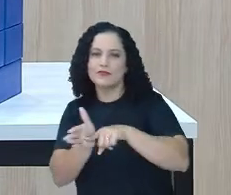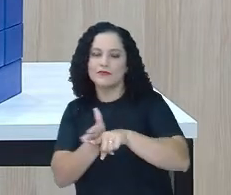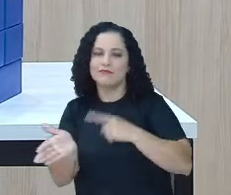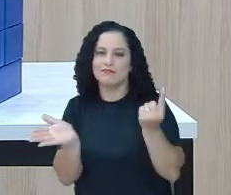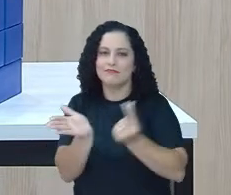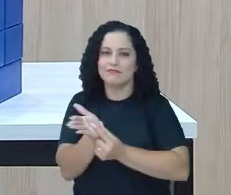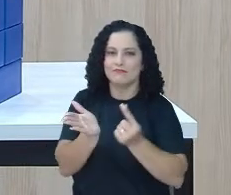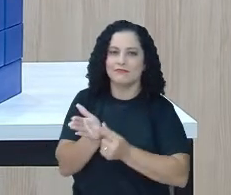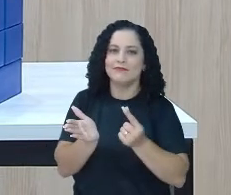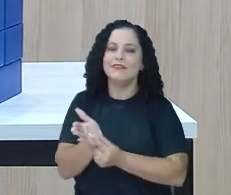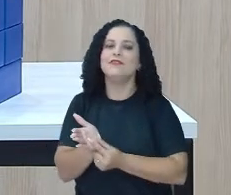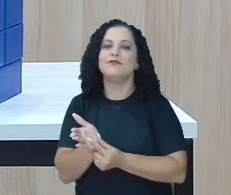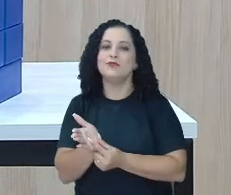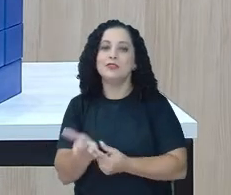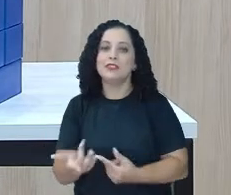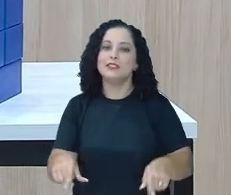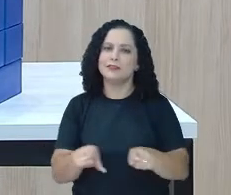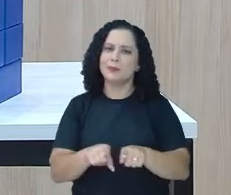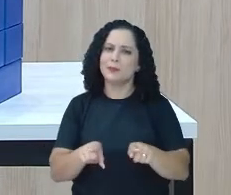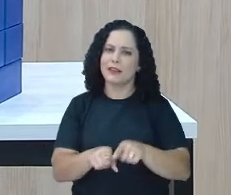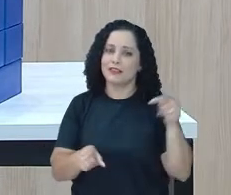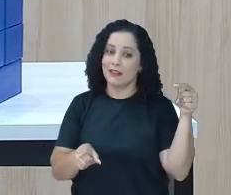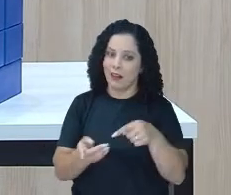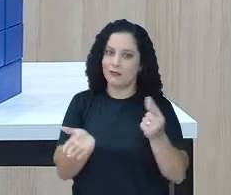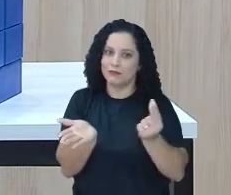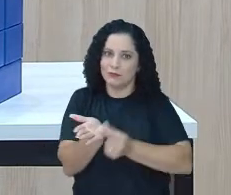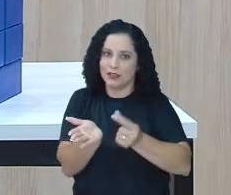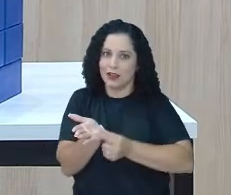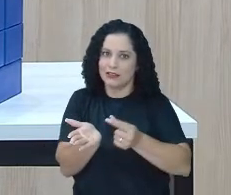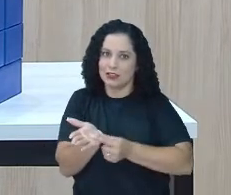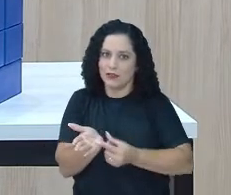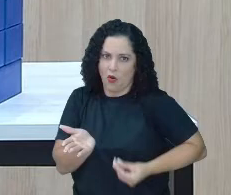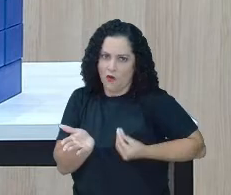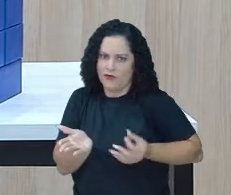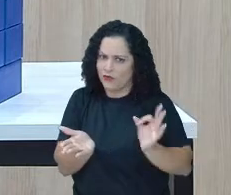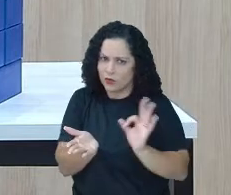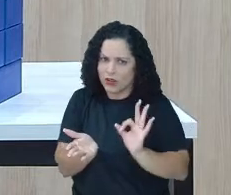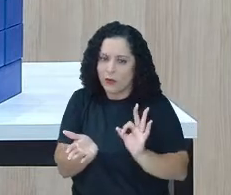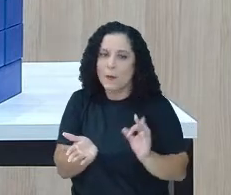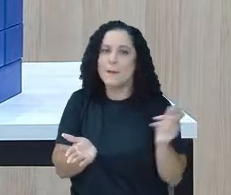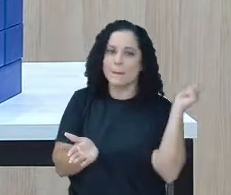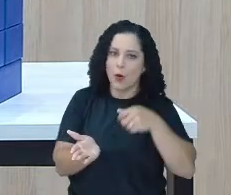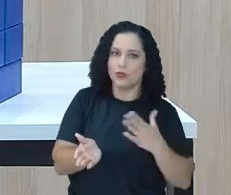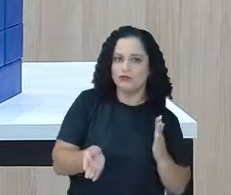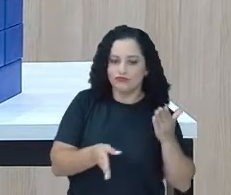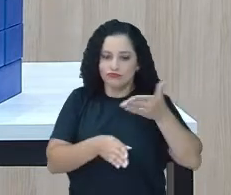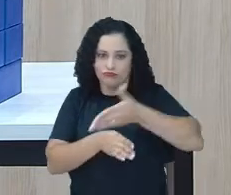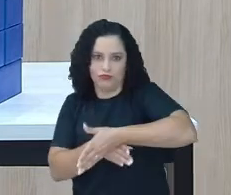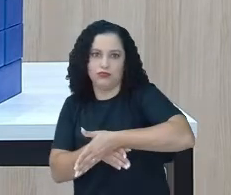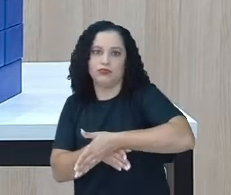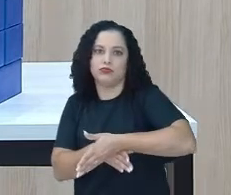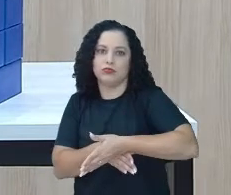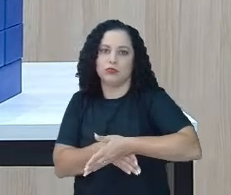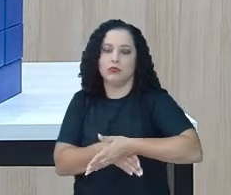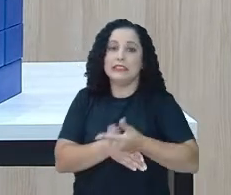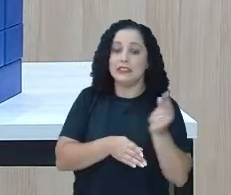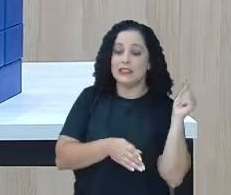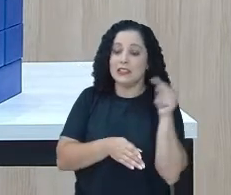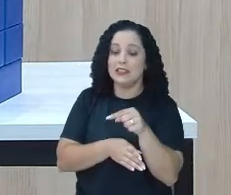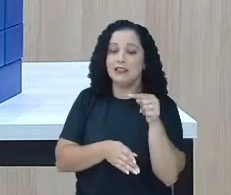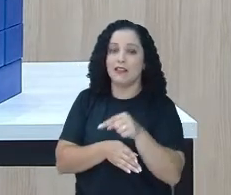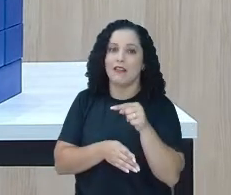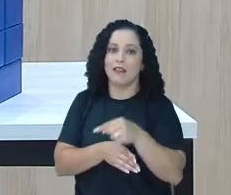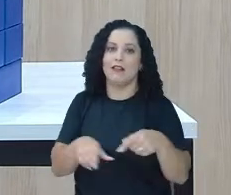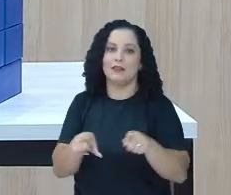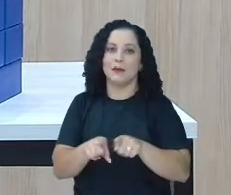você comentar junto com a gente, e mesmo no aplicativo, quando não está ao vivo, você pode ser direcionado dentro do aplicativo para o